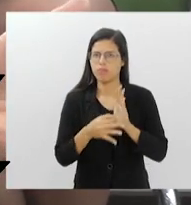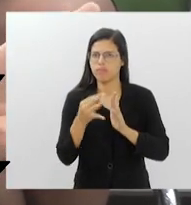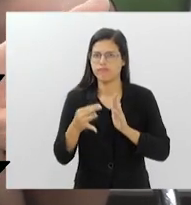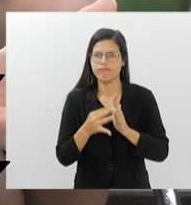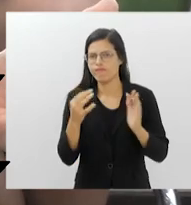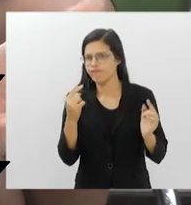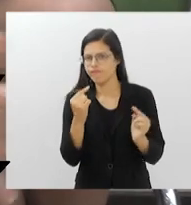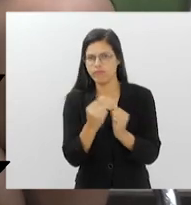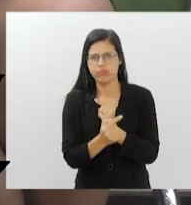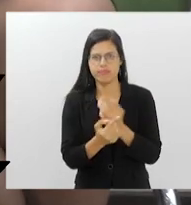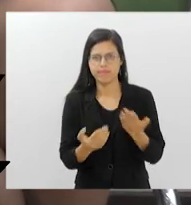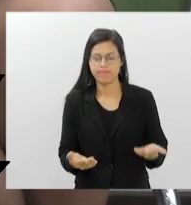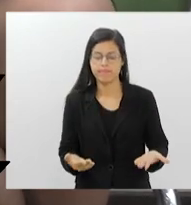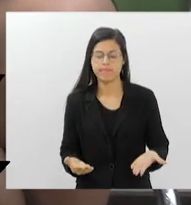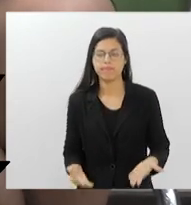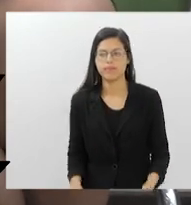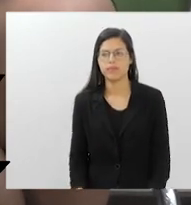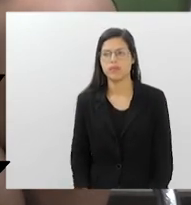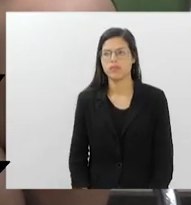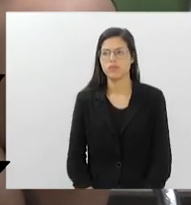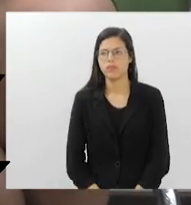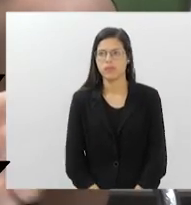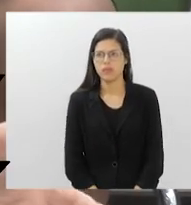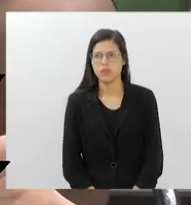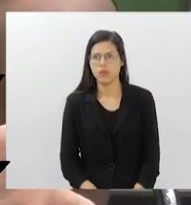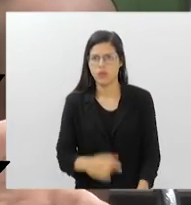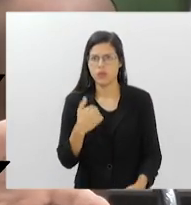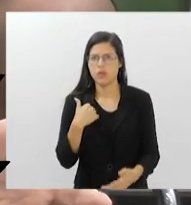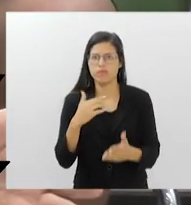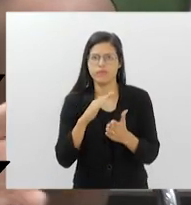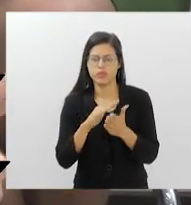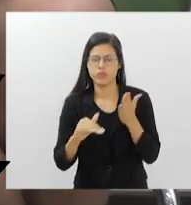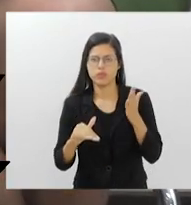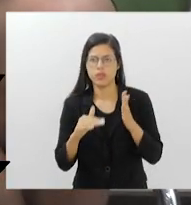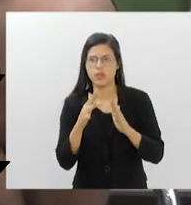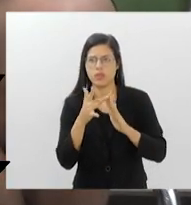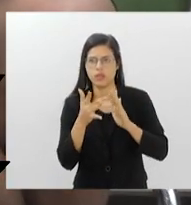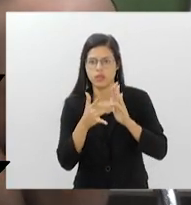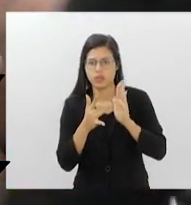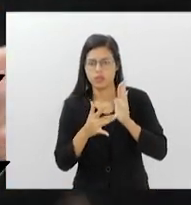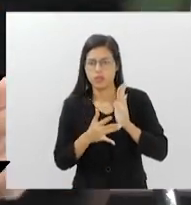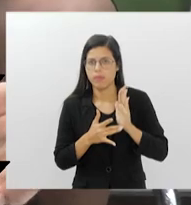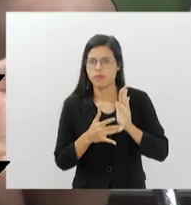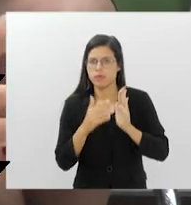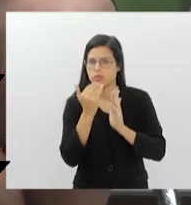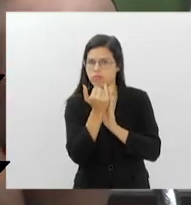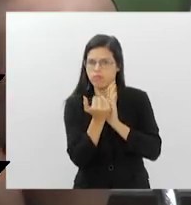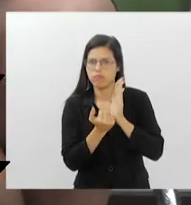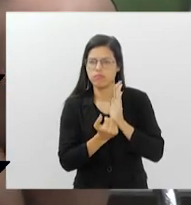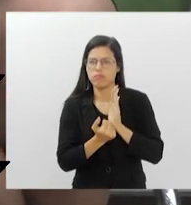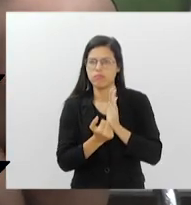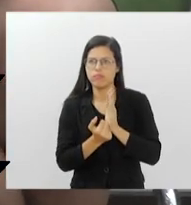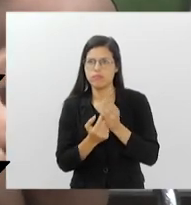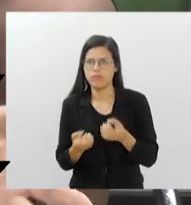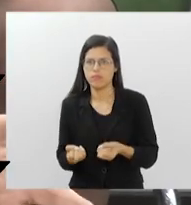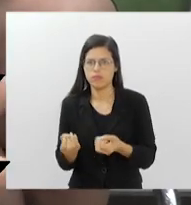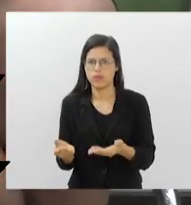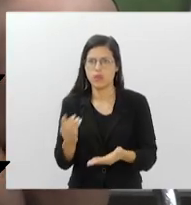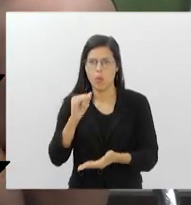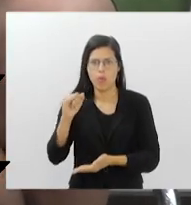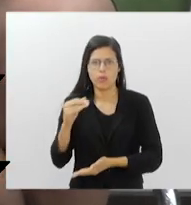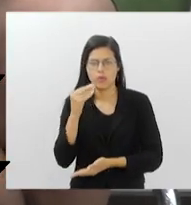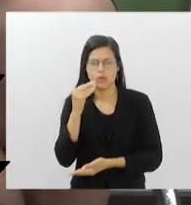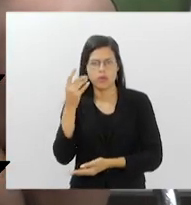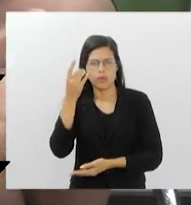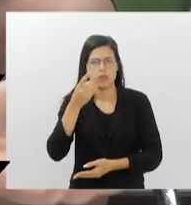gente tem lutado né eu retiraria de pauta para dar a oportunidade ao Deputado Vinícius